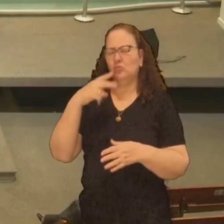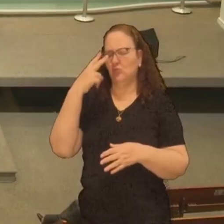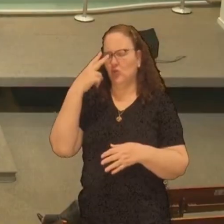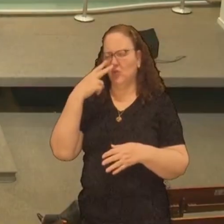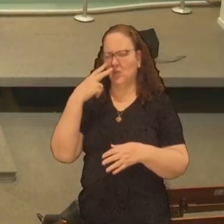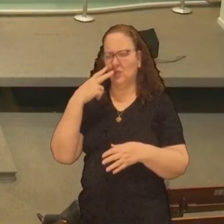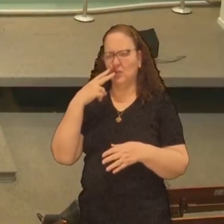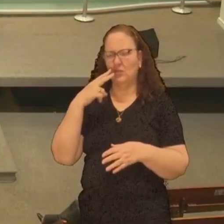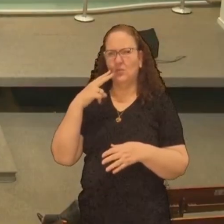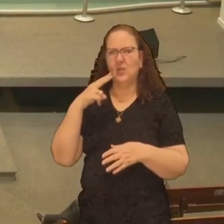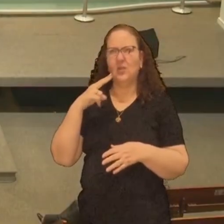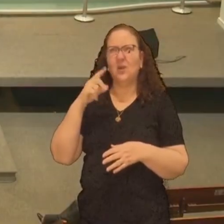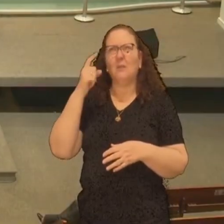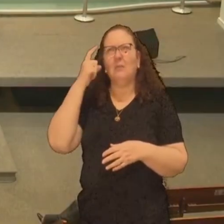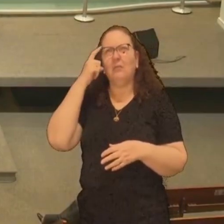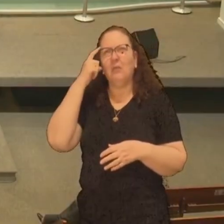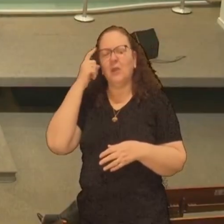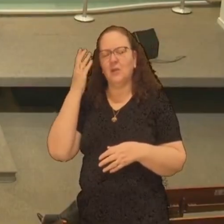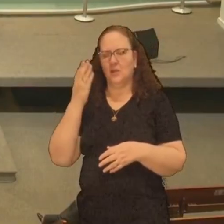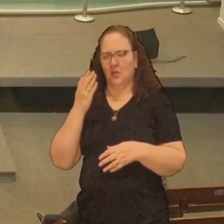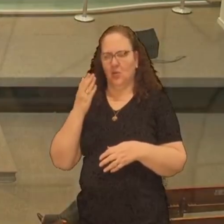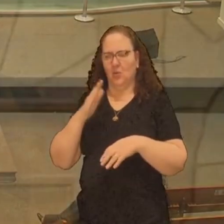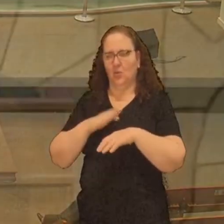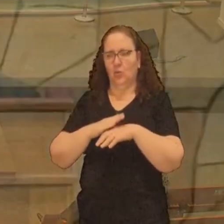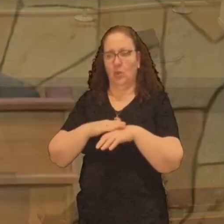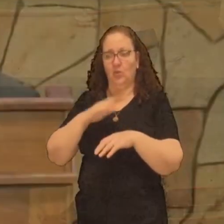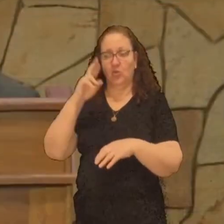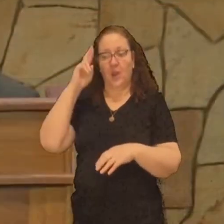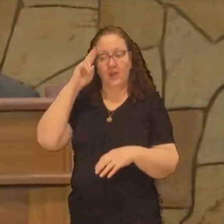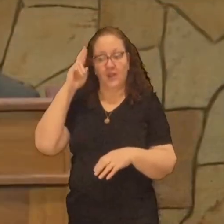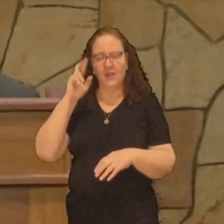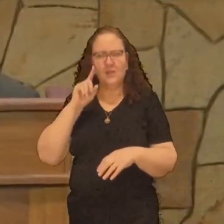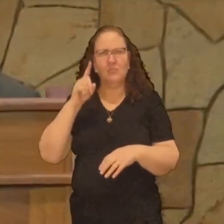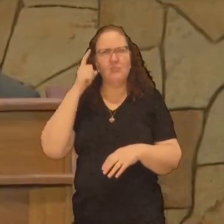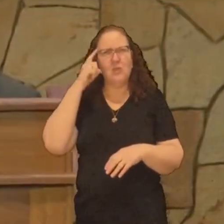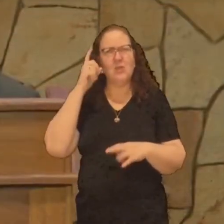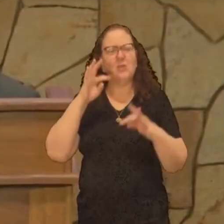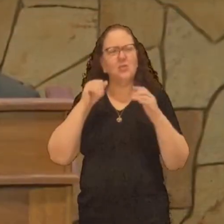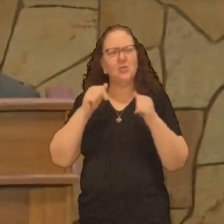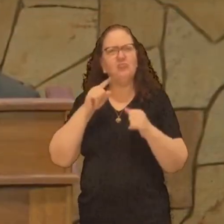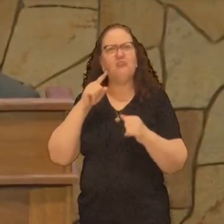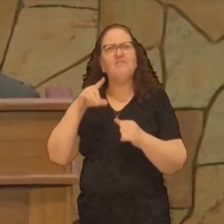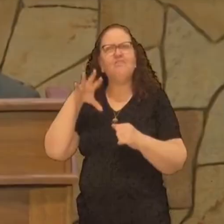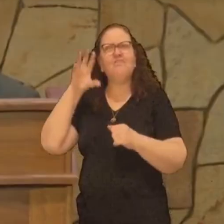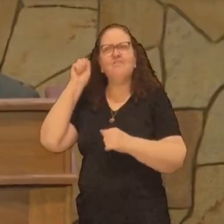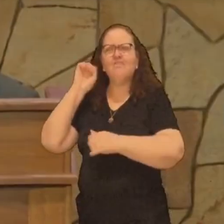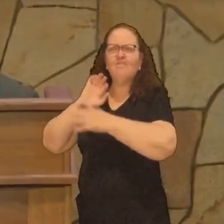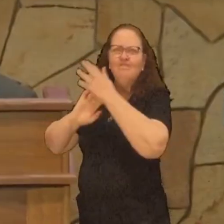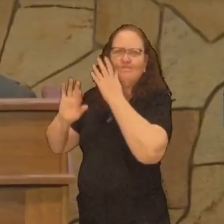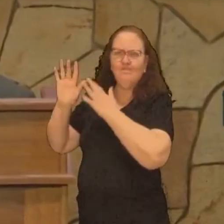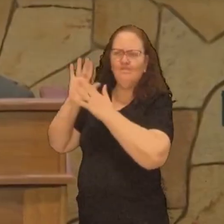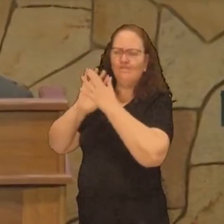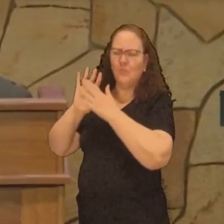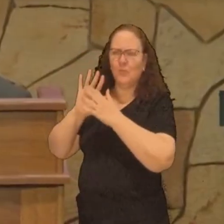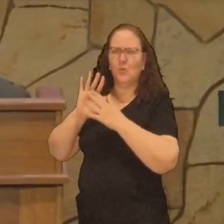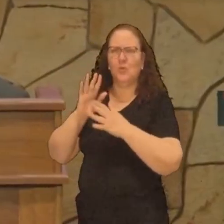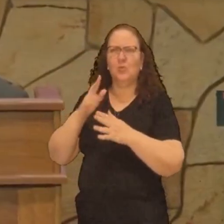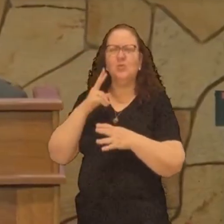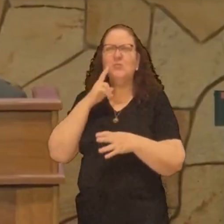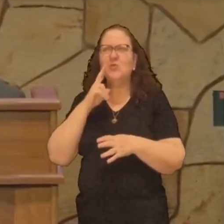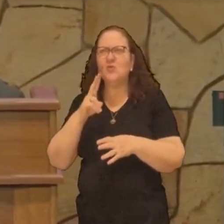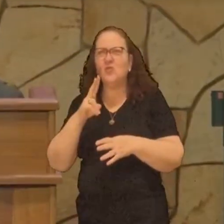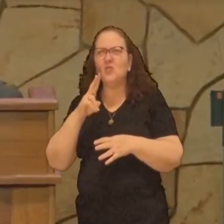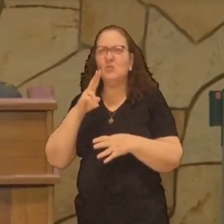nós ouvimos, é justamente o que a Bia nos colocou das palavras de Jesus, quando Ele disse: vai e faça